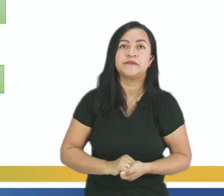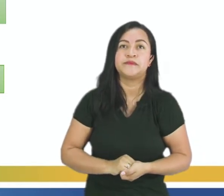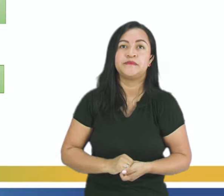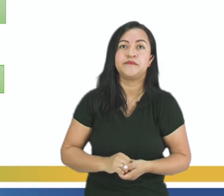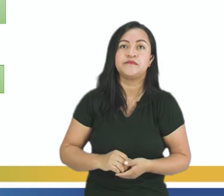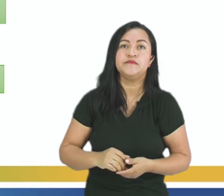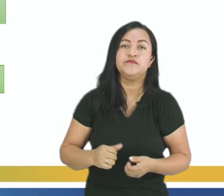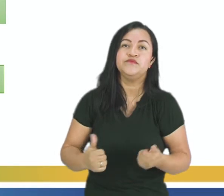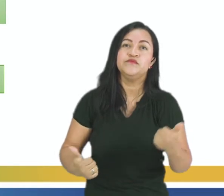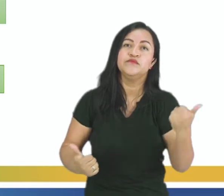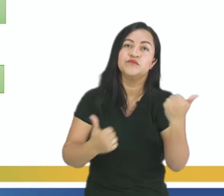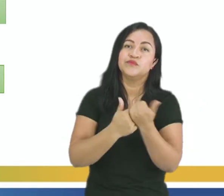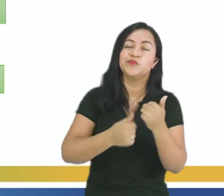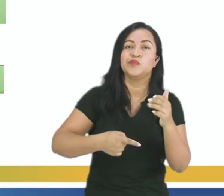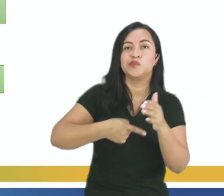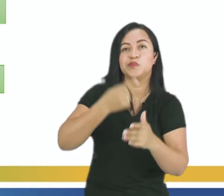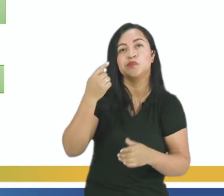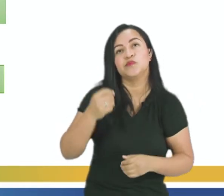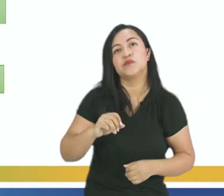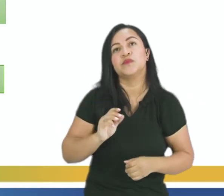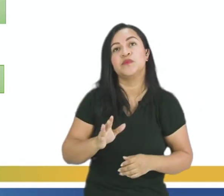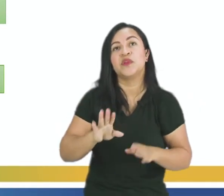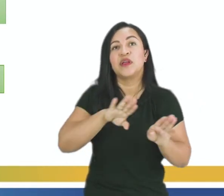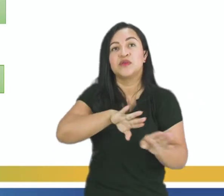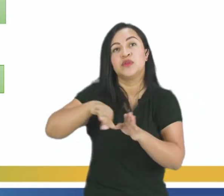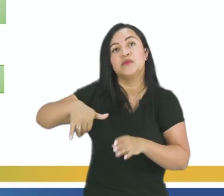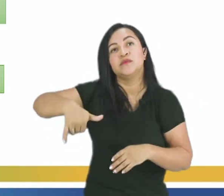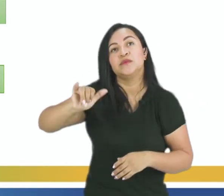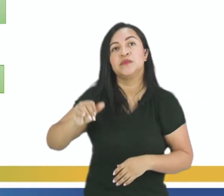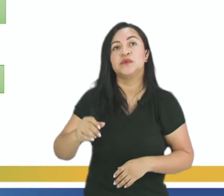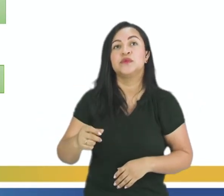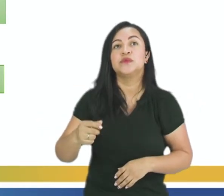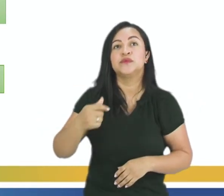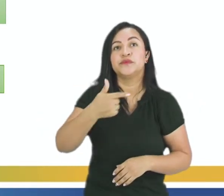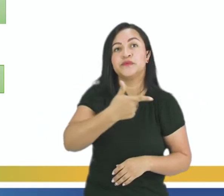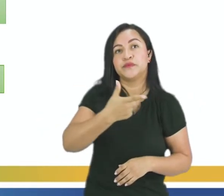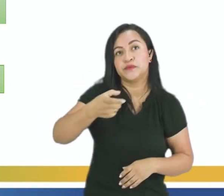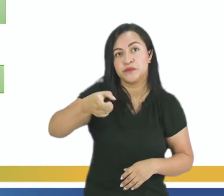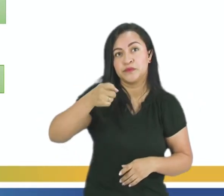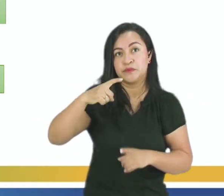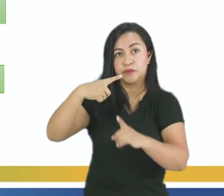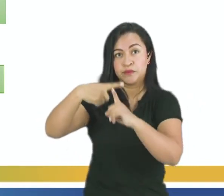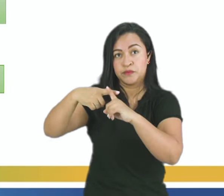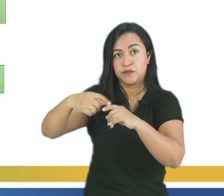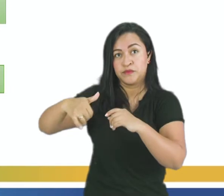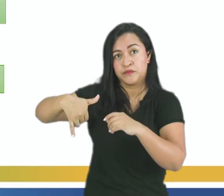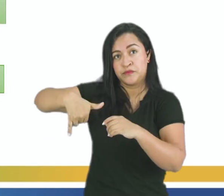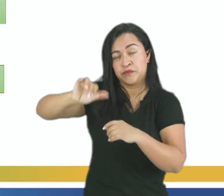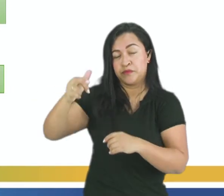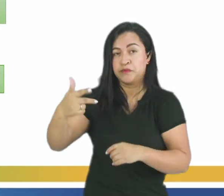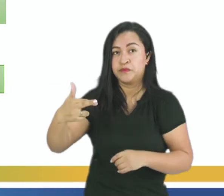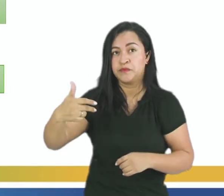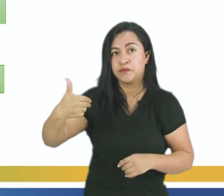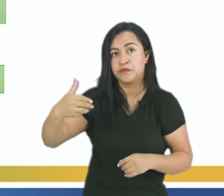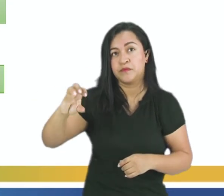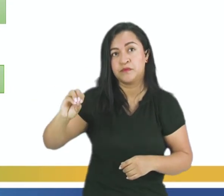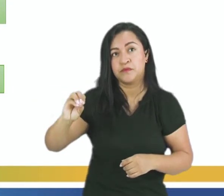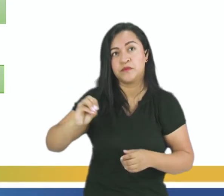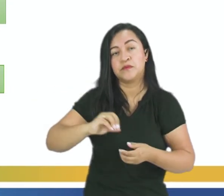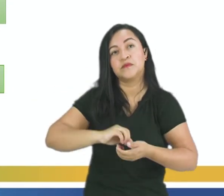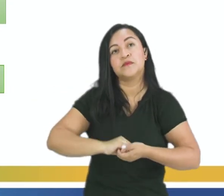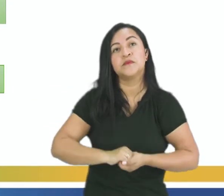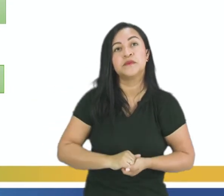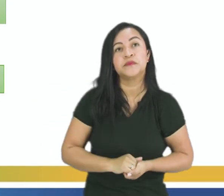primeira, já que isolamos y já na segunda equação. Então, substituindo na primeira, temos 2x mais